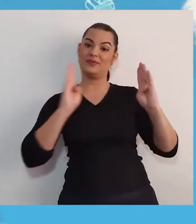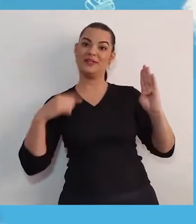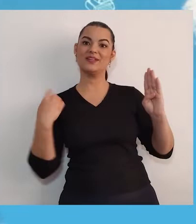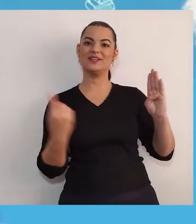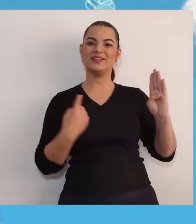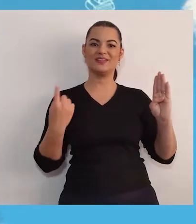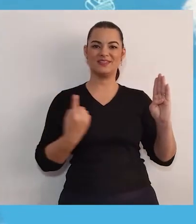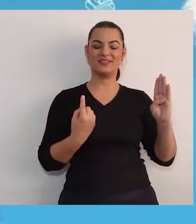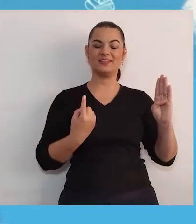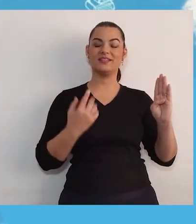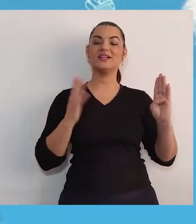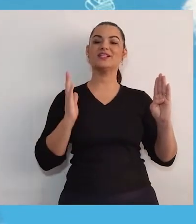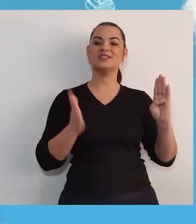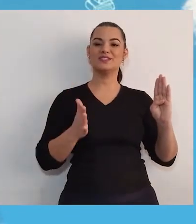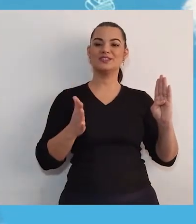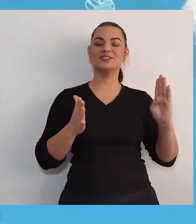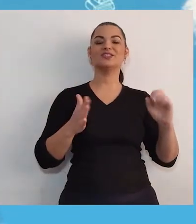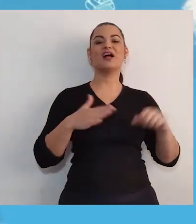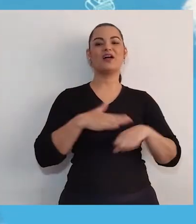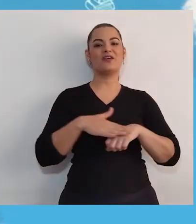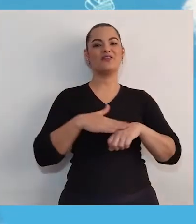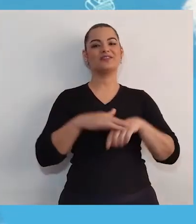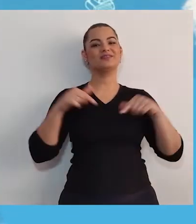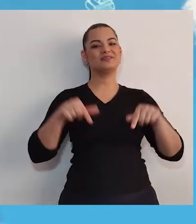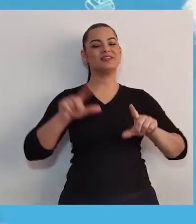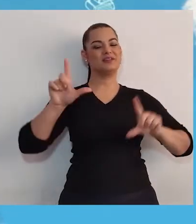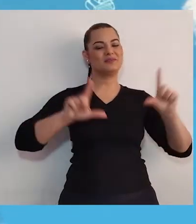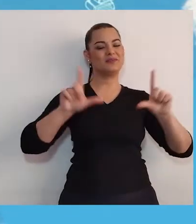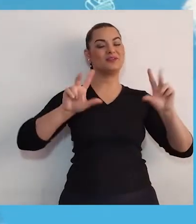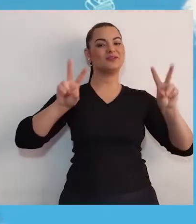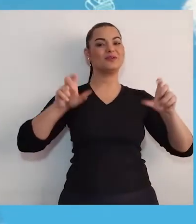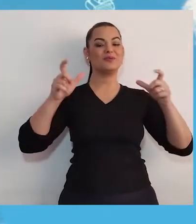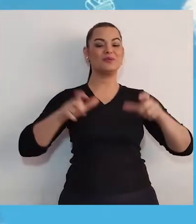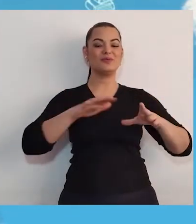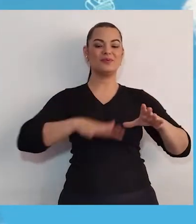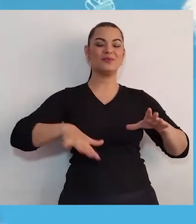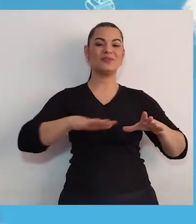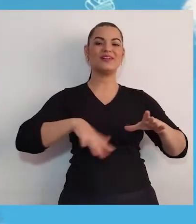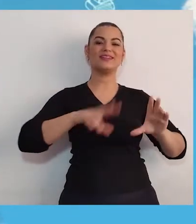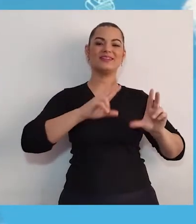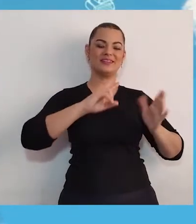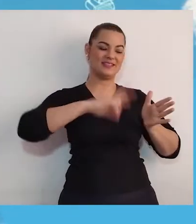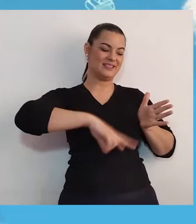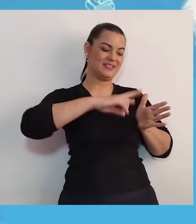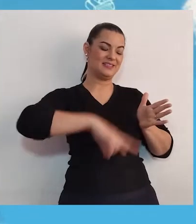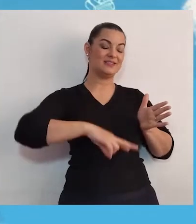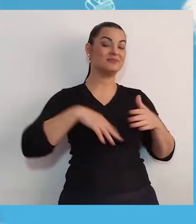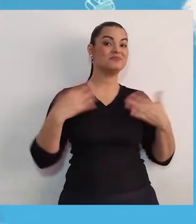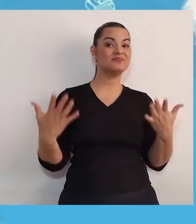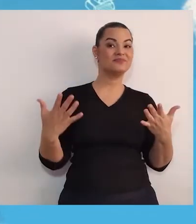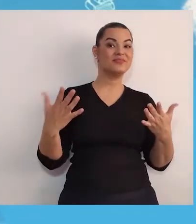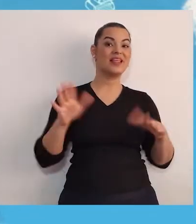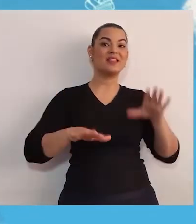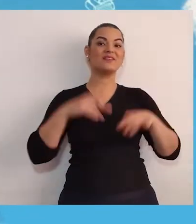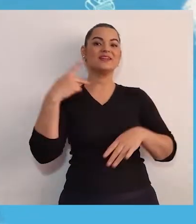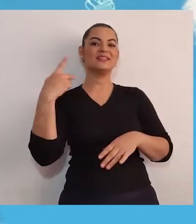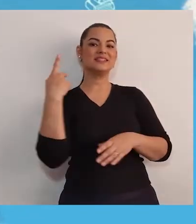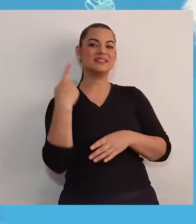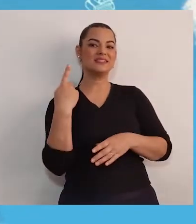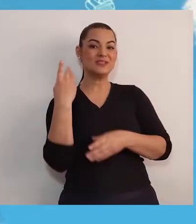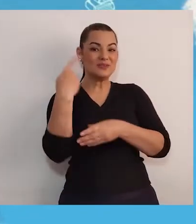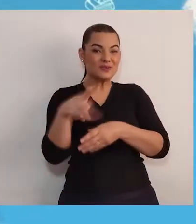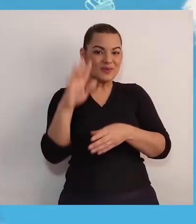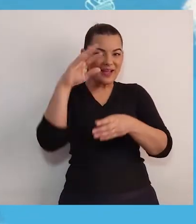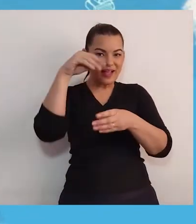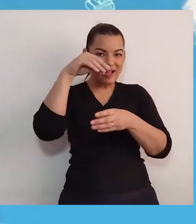biblioteca. Nós falamos muito nesse programa sobre espaços de leitura. Que tal você organizar aí na sua casa um espaço de